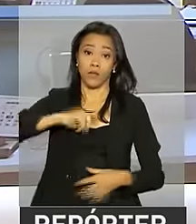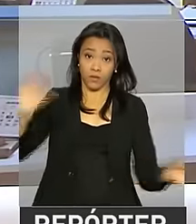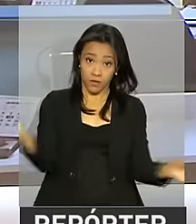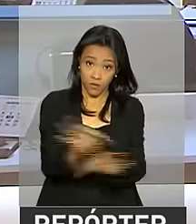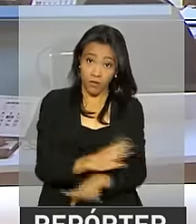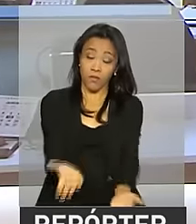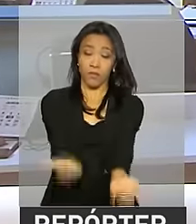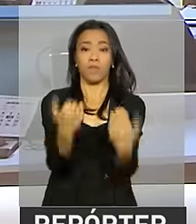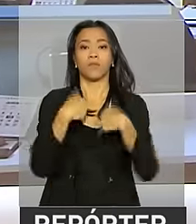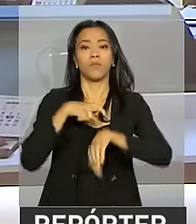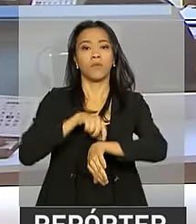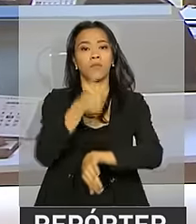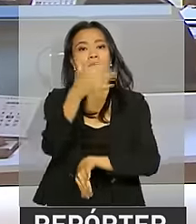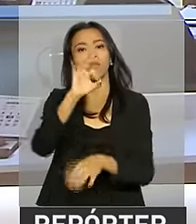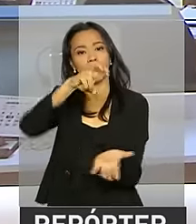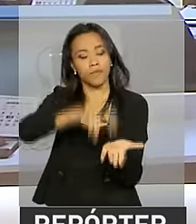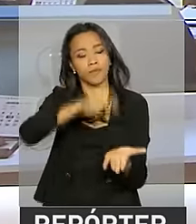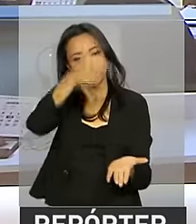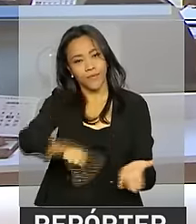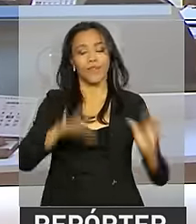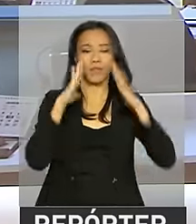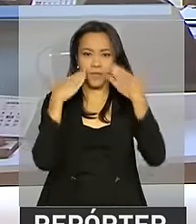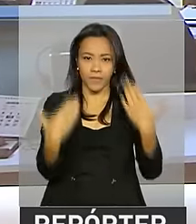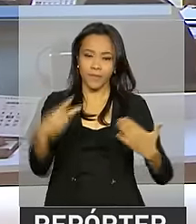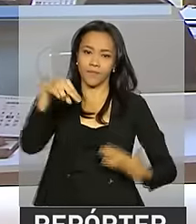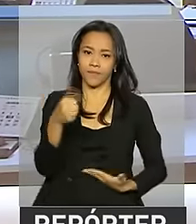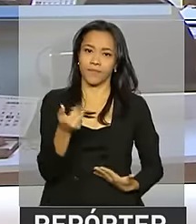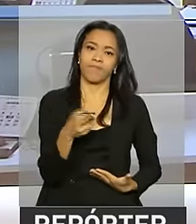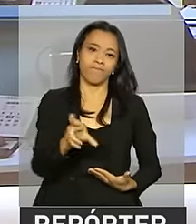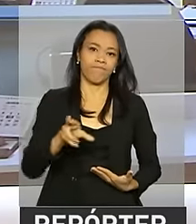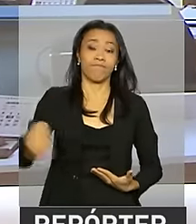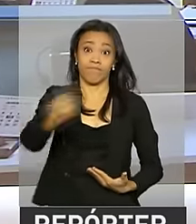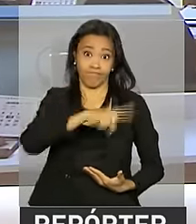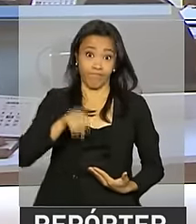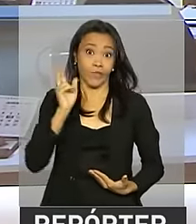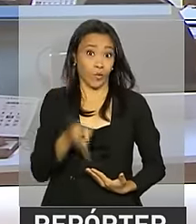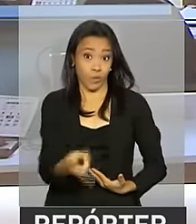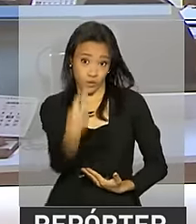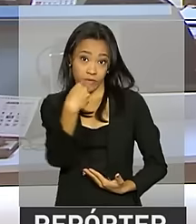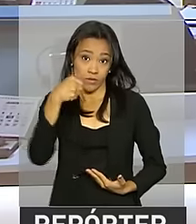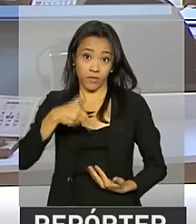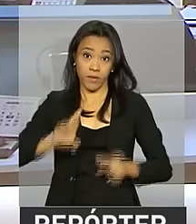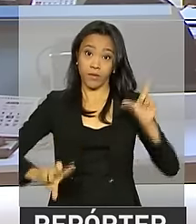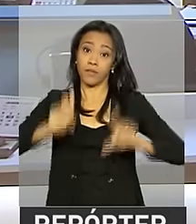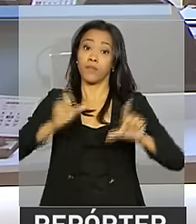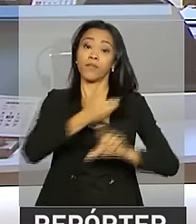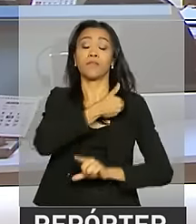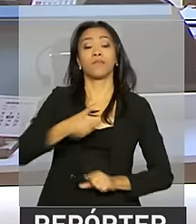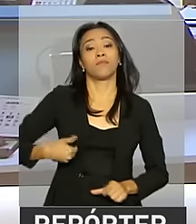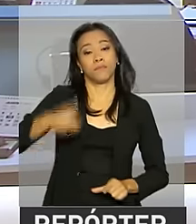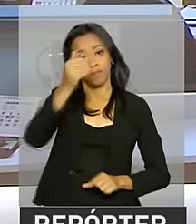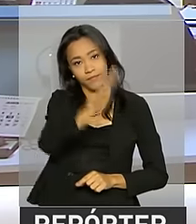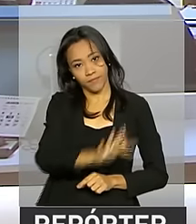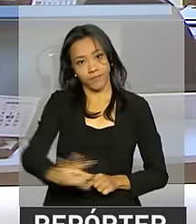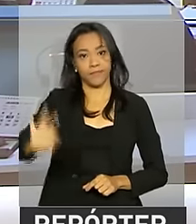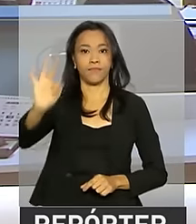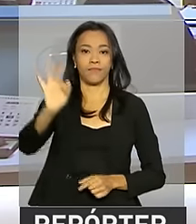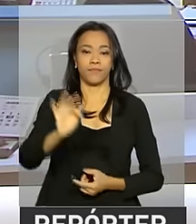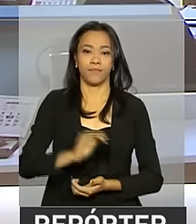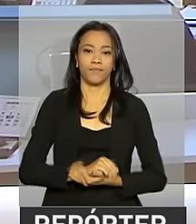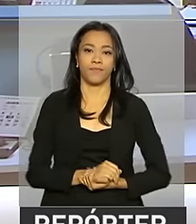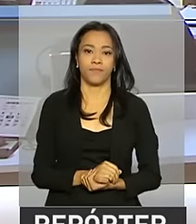Voltamos às 10 da manhã na próxima edição do repórter NBR Continue com a gente aqui na NBR a TV do